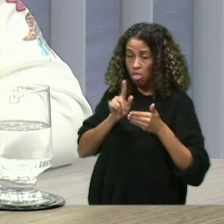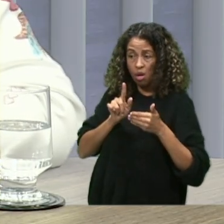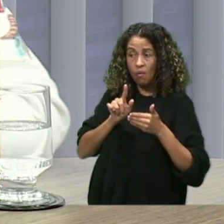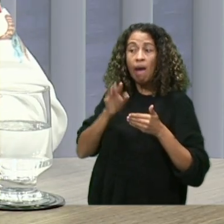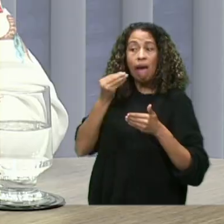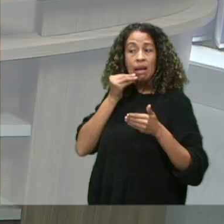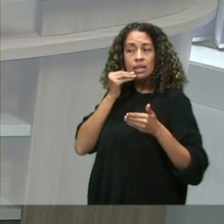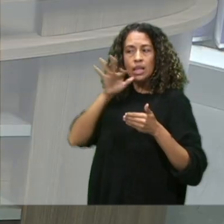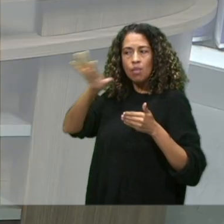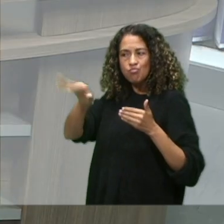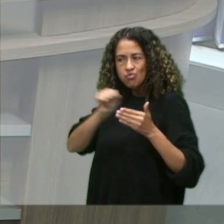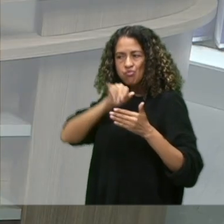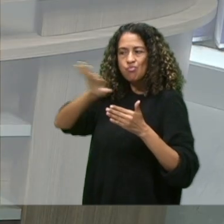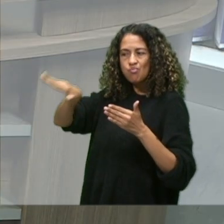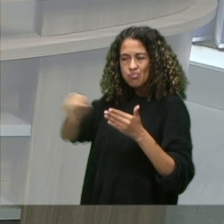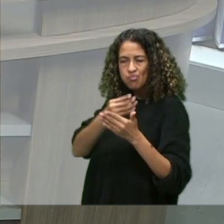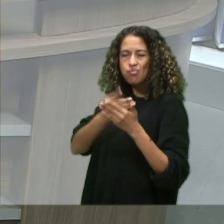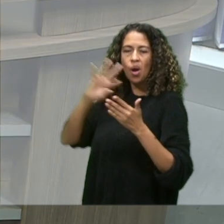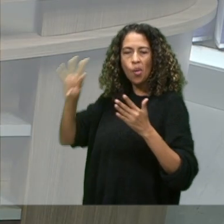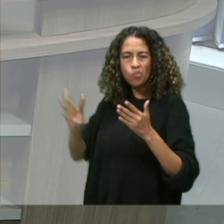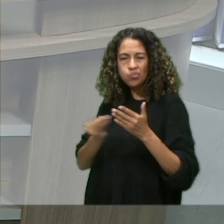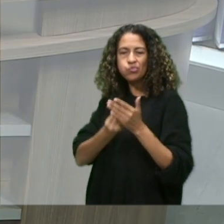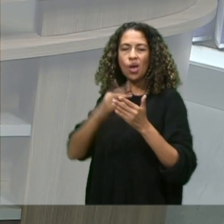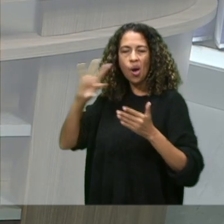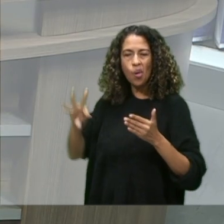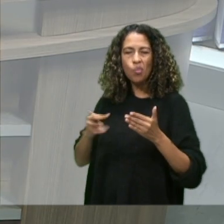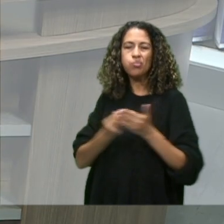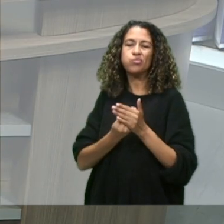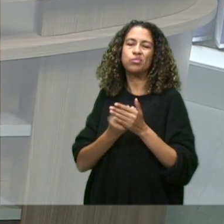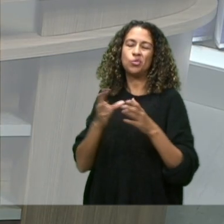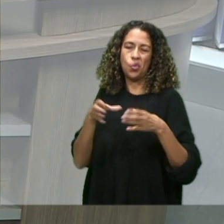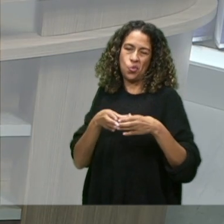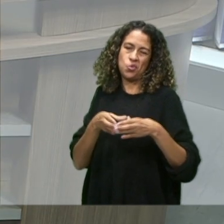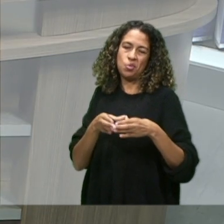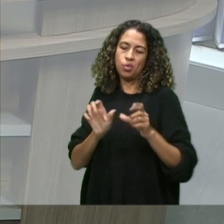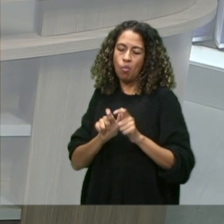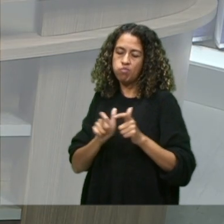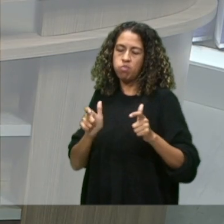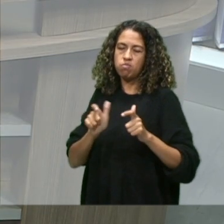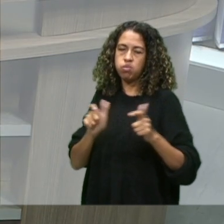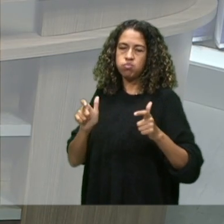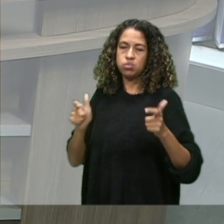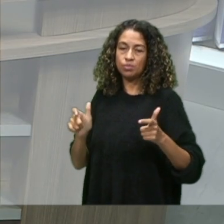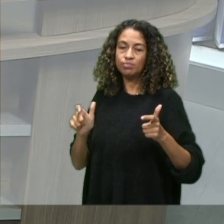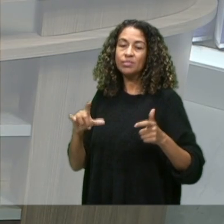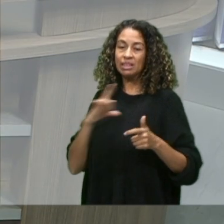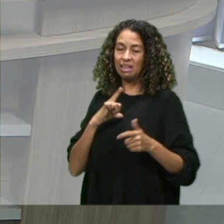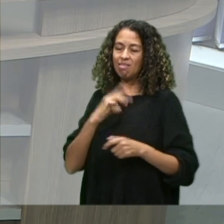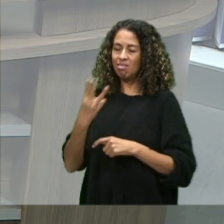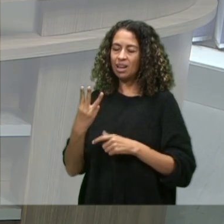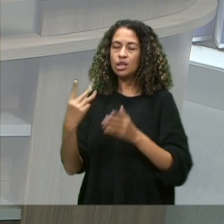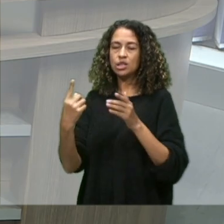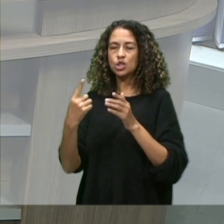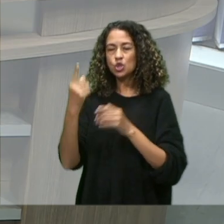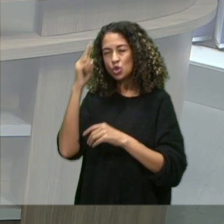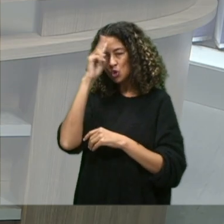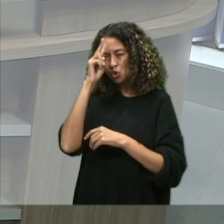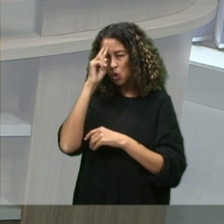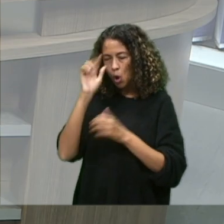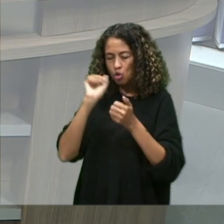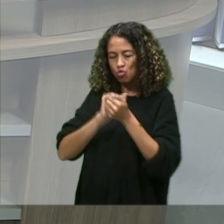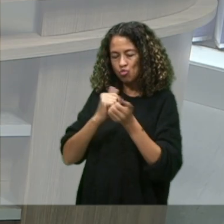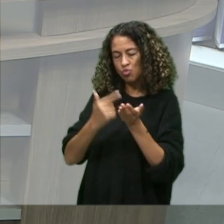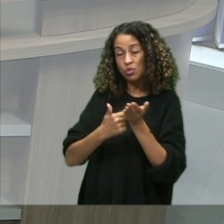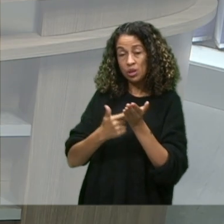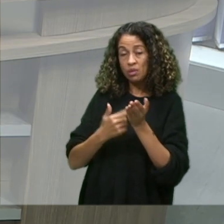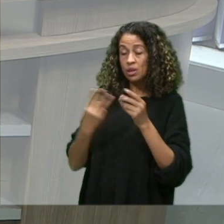amigos, os diferentes, aqueles que precisam de inclusão. São 3 histórias no livro, né? E essas 3 histórias